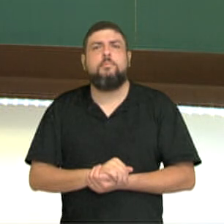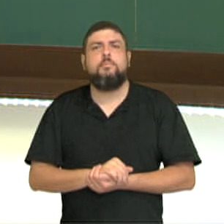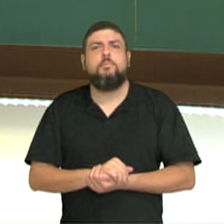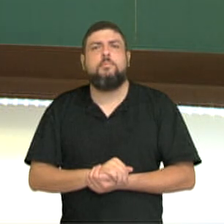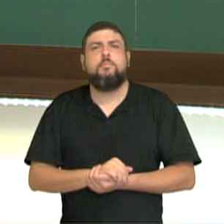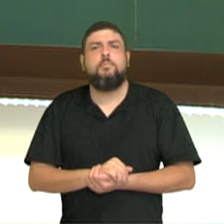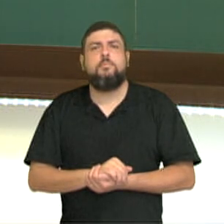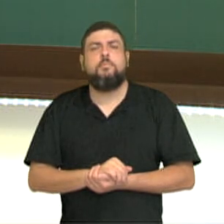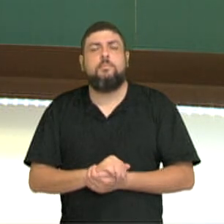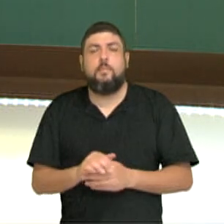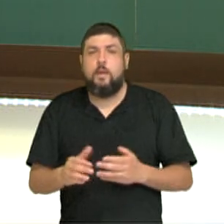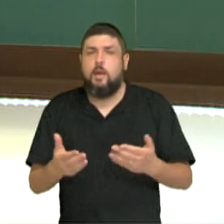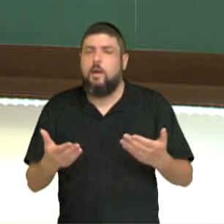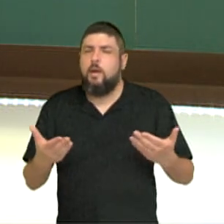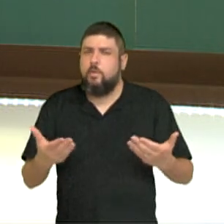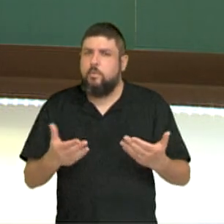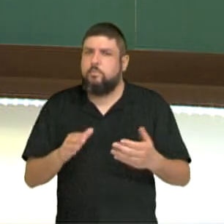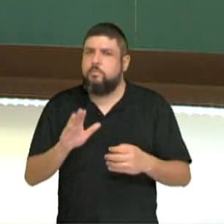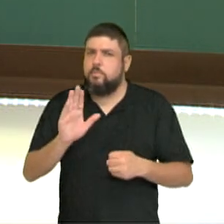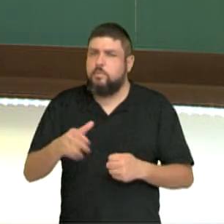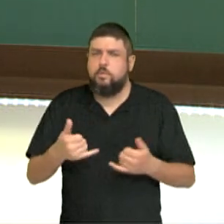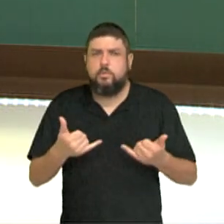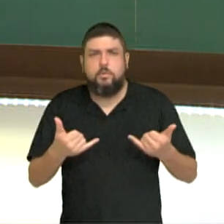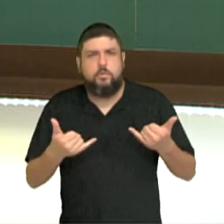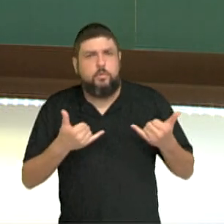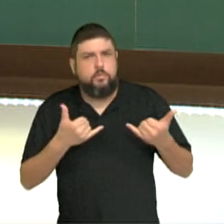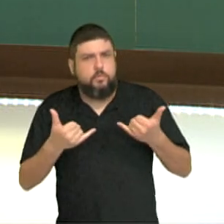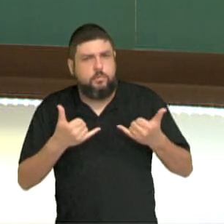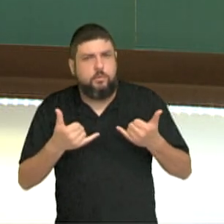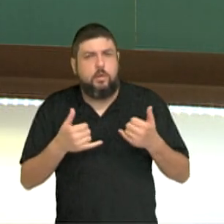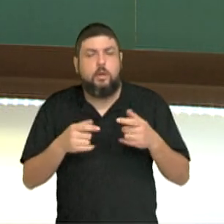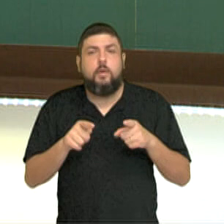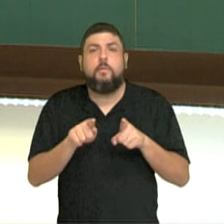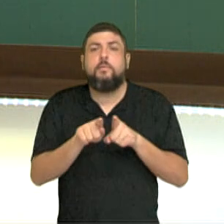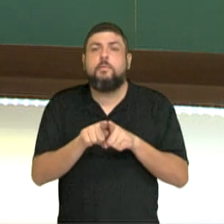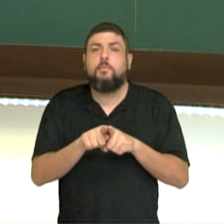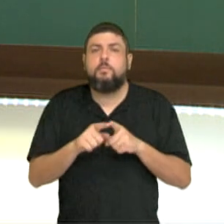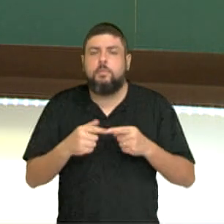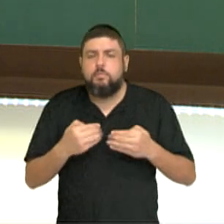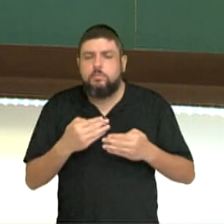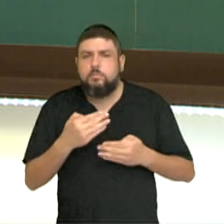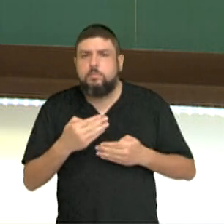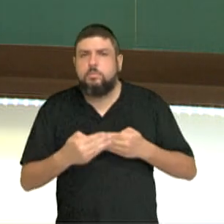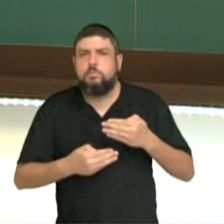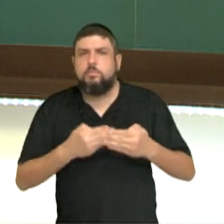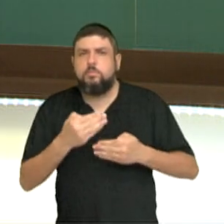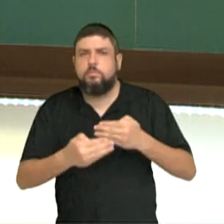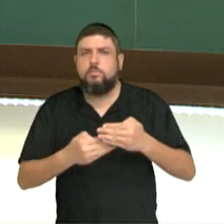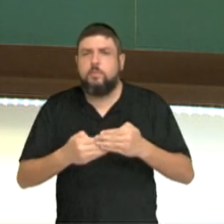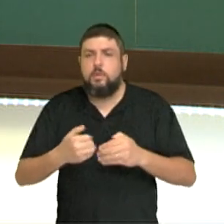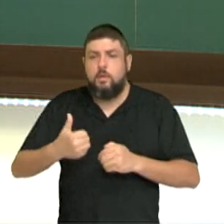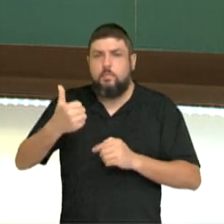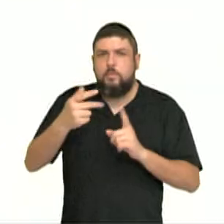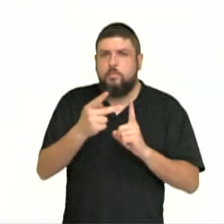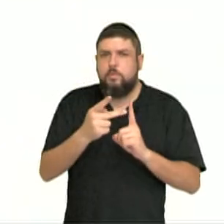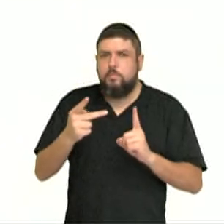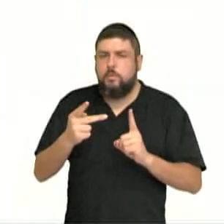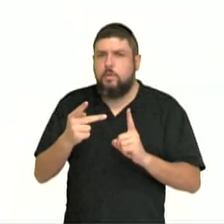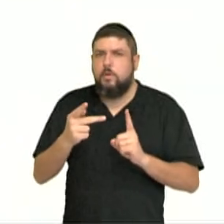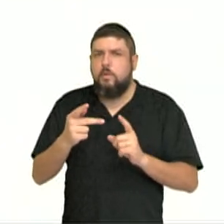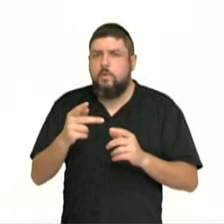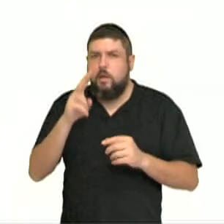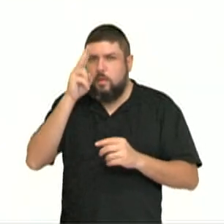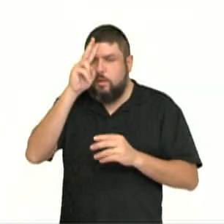Então agora você já tem algumas informações e desenvolva, então, o primeiro parágrafo da sua notícia. Lembre